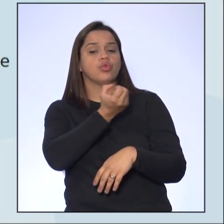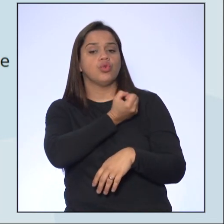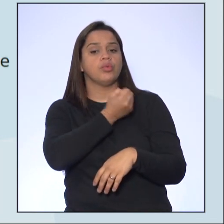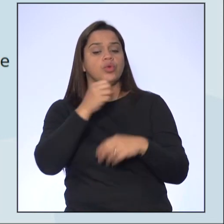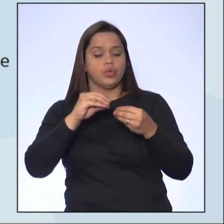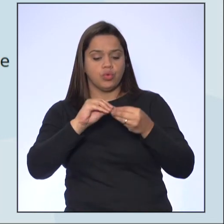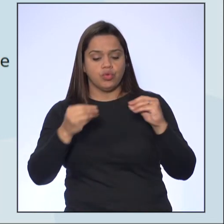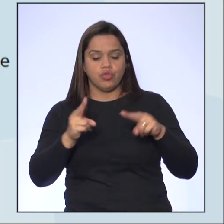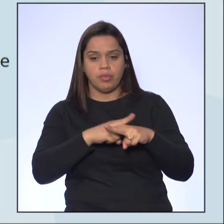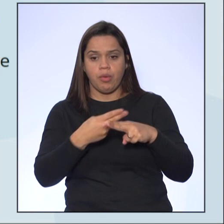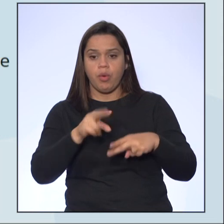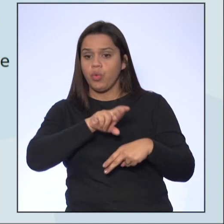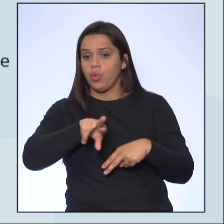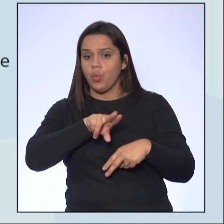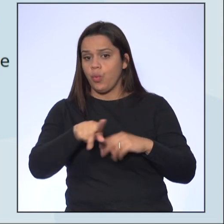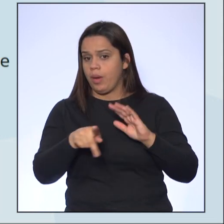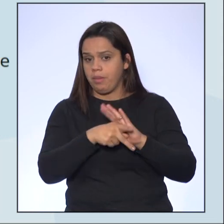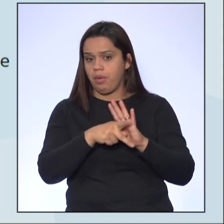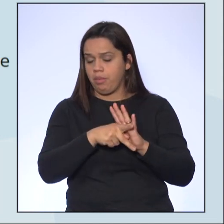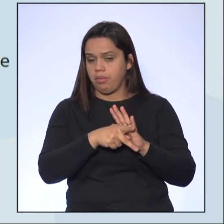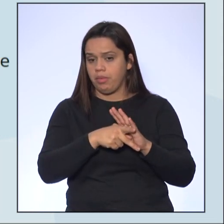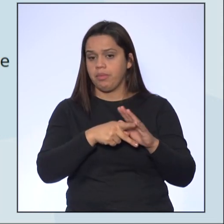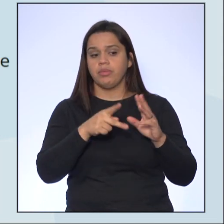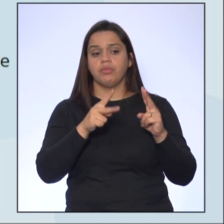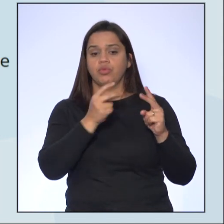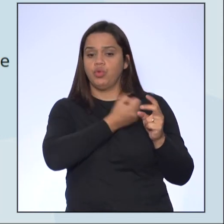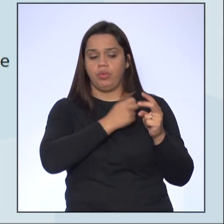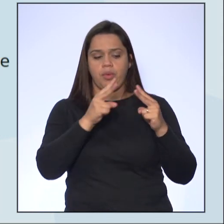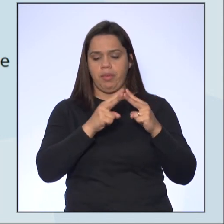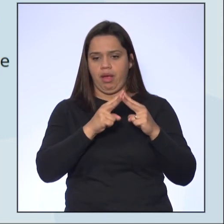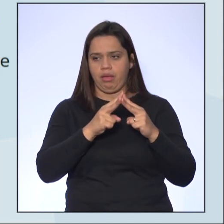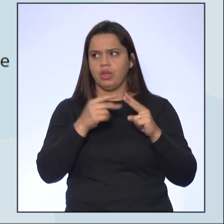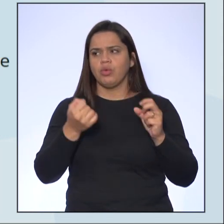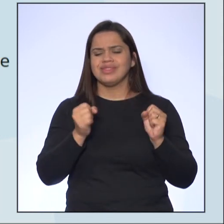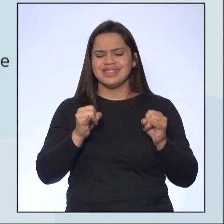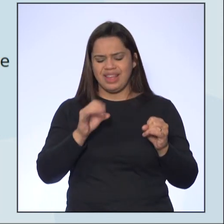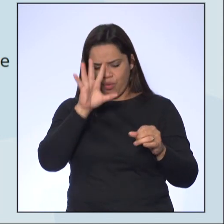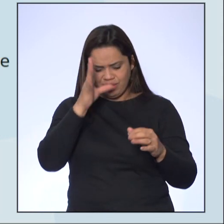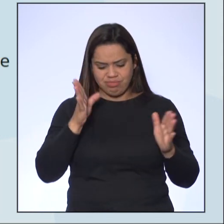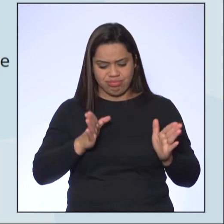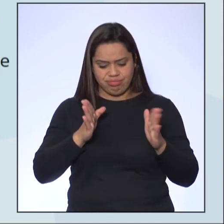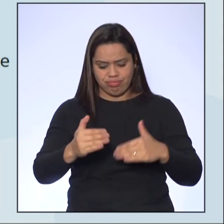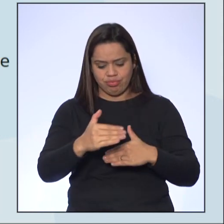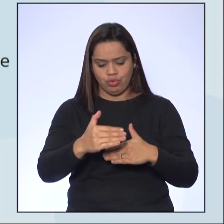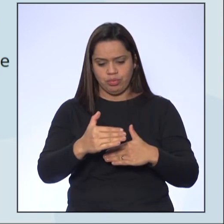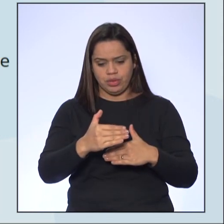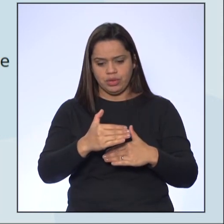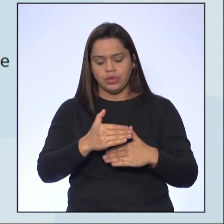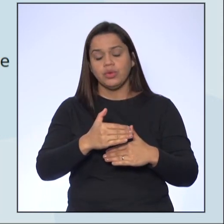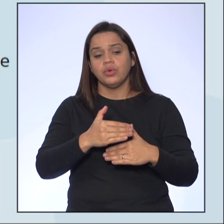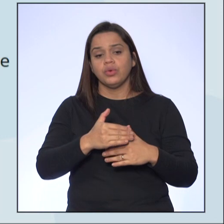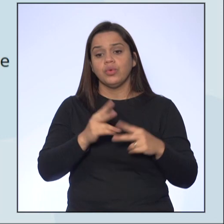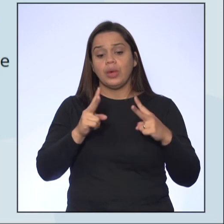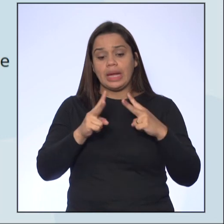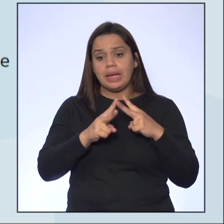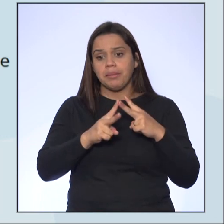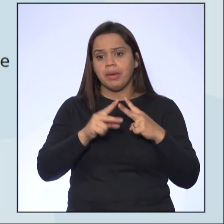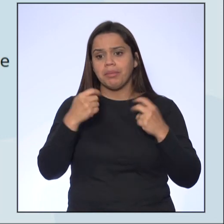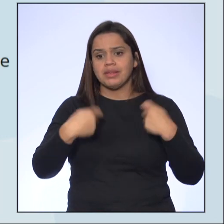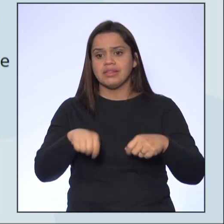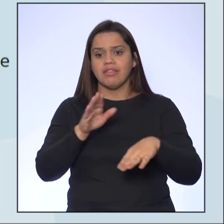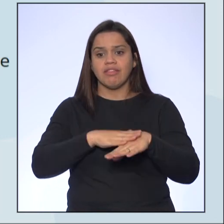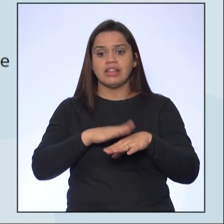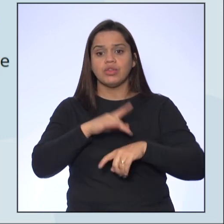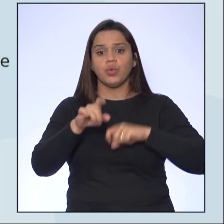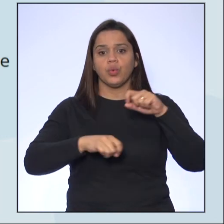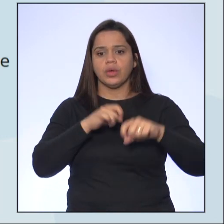ele faz? Chegou lá, fechou a caixa, deu um número ímpar. O que ele tem que fazer? Então essa... O pessoal já está respondendo para comer, Já?